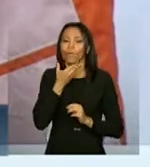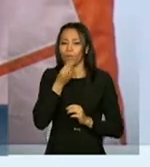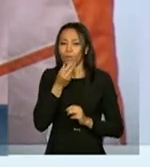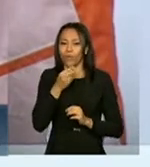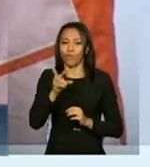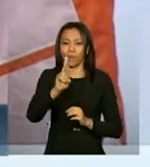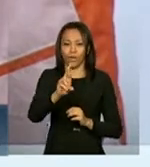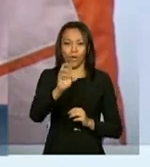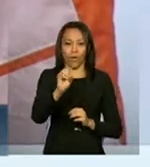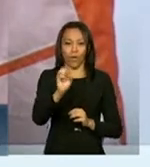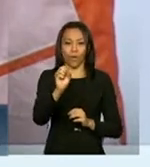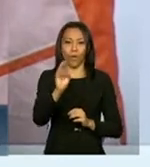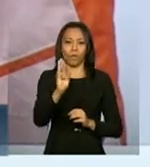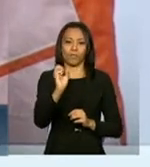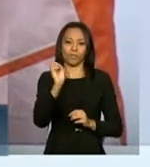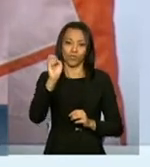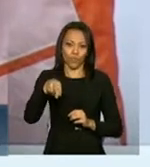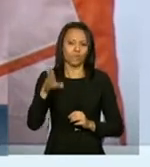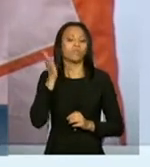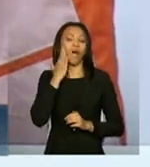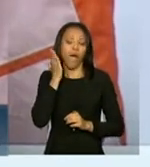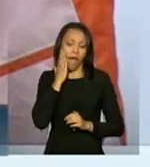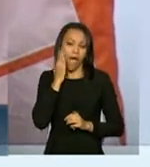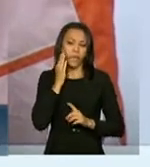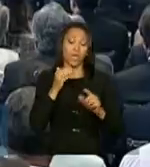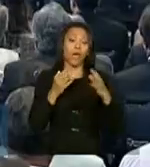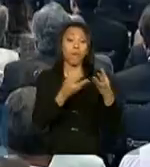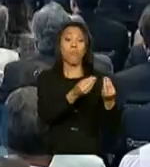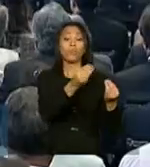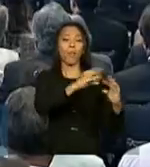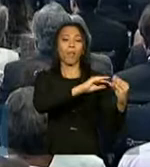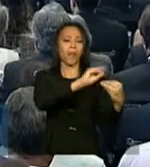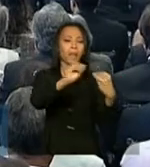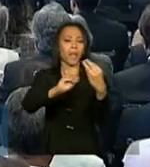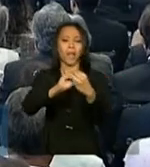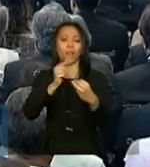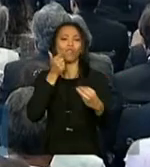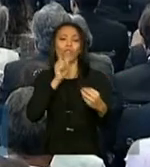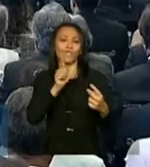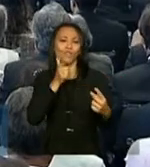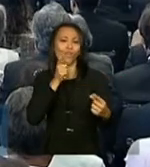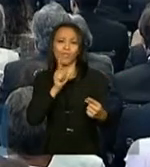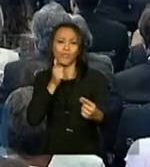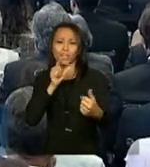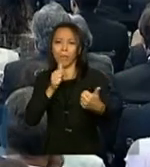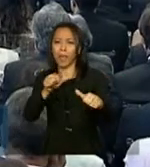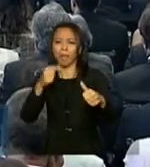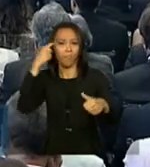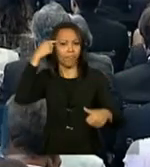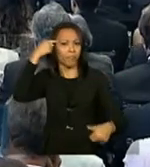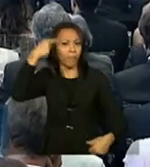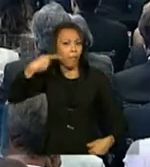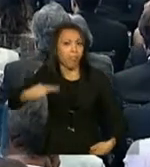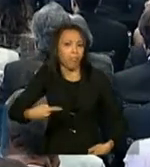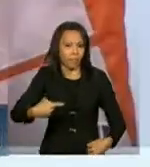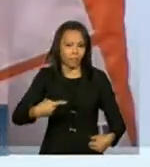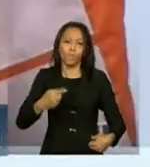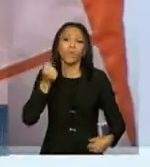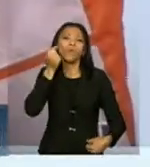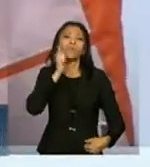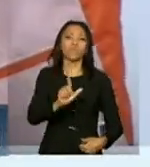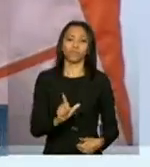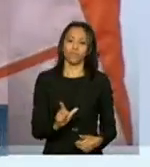disso, muitas pessoas disseram que nós não íamos conseguir formar esse número de